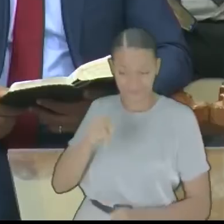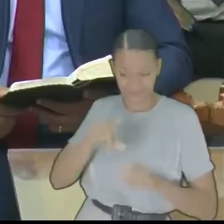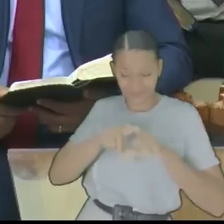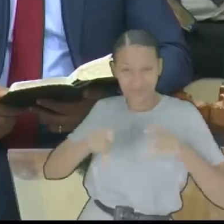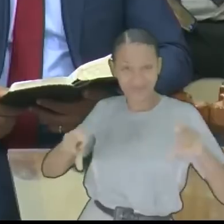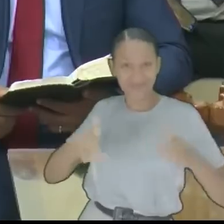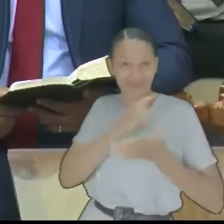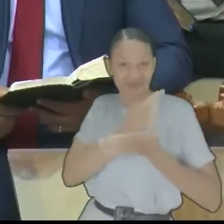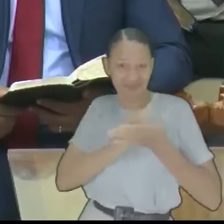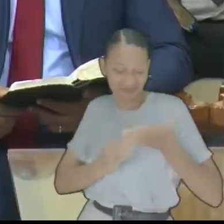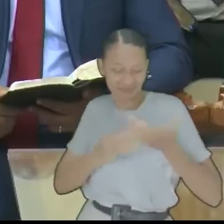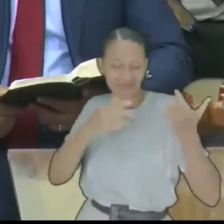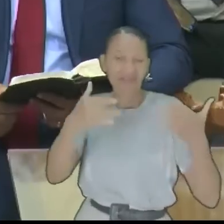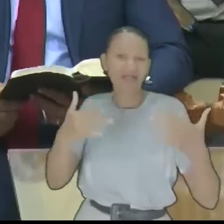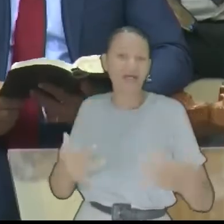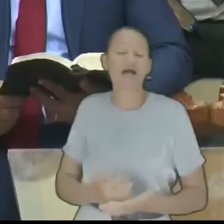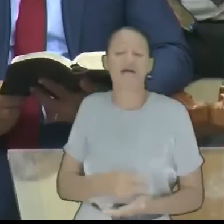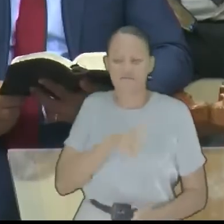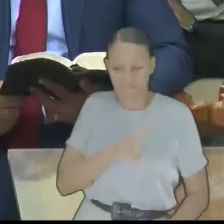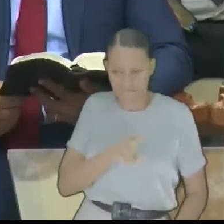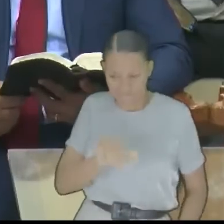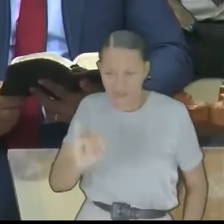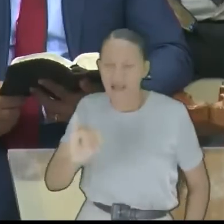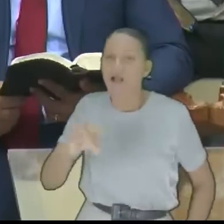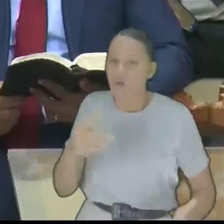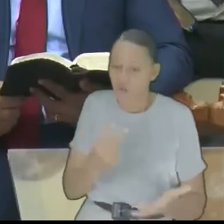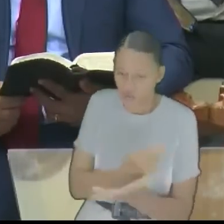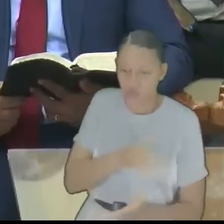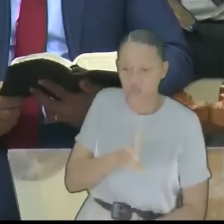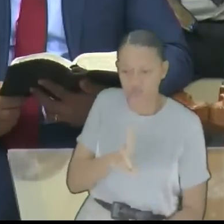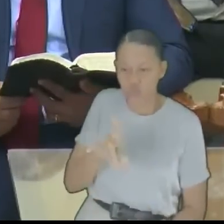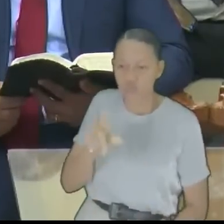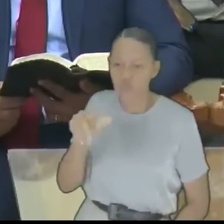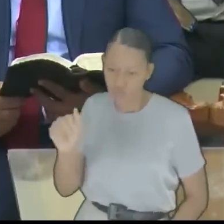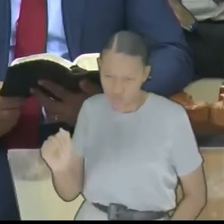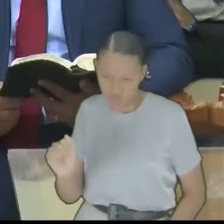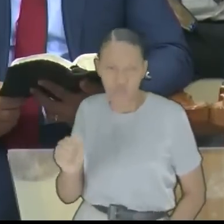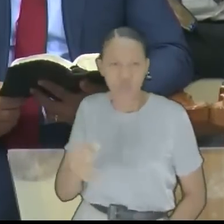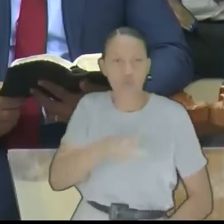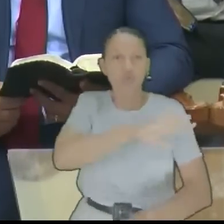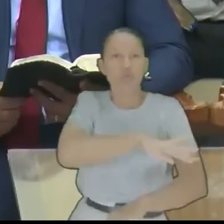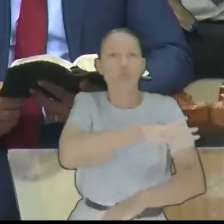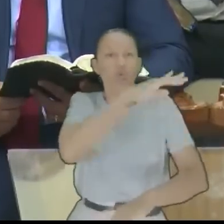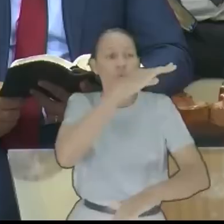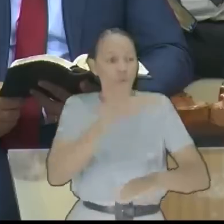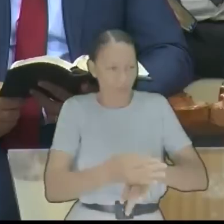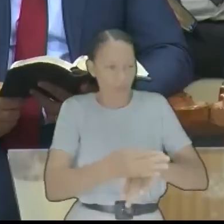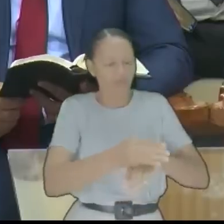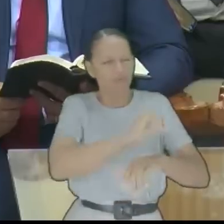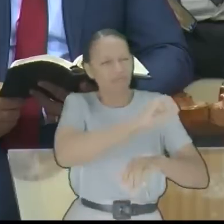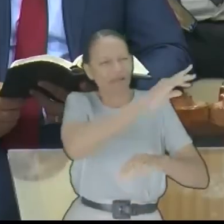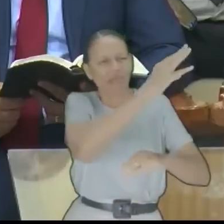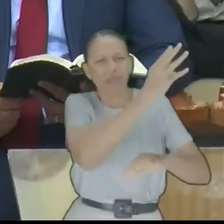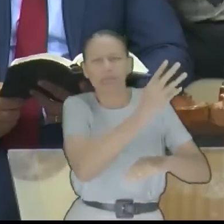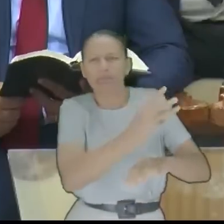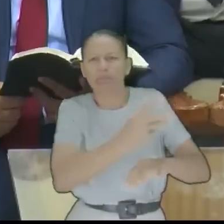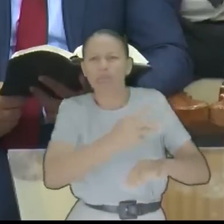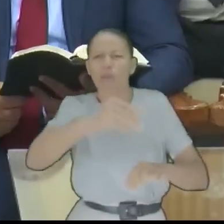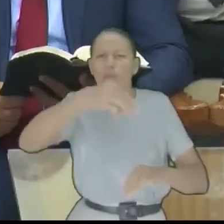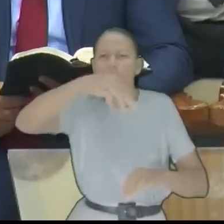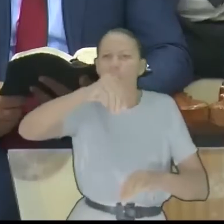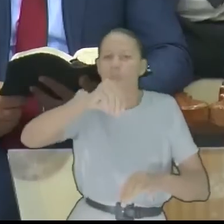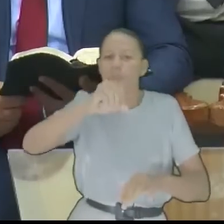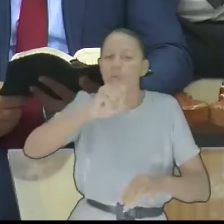fala, diz assim: e há de ser naquele dia que os montes destilarão mosto, e